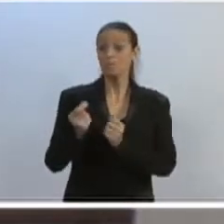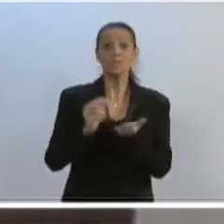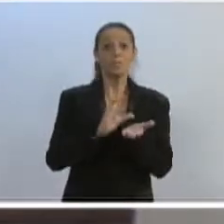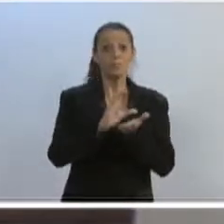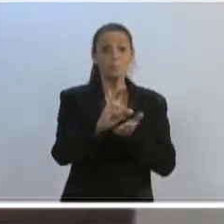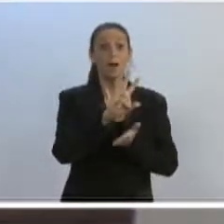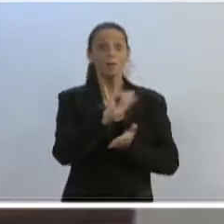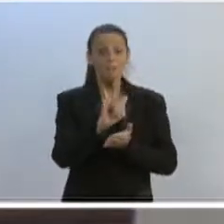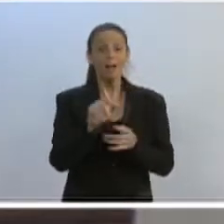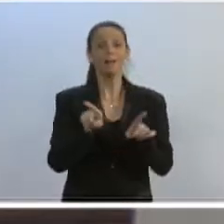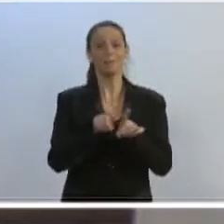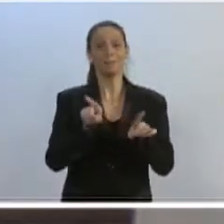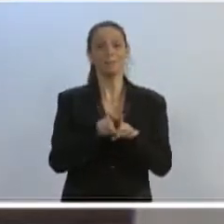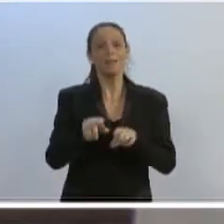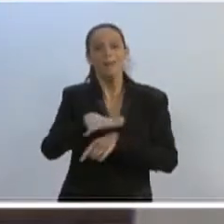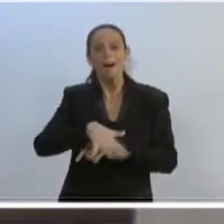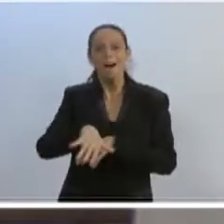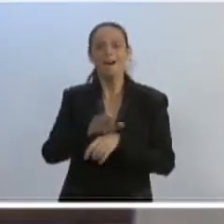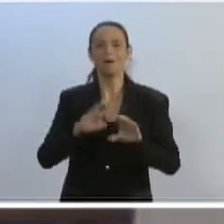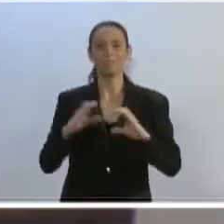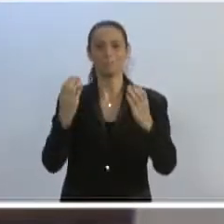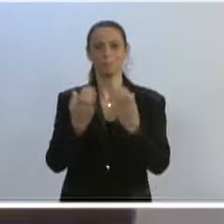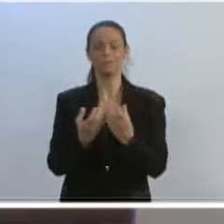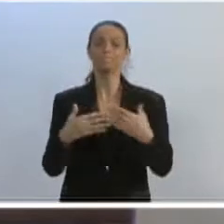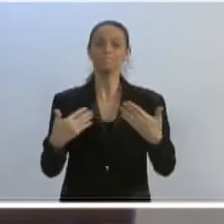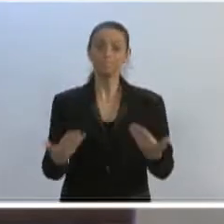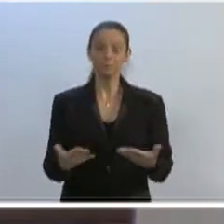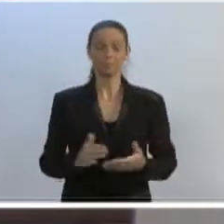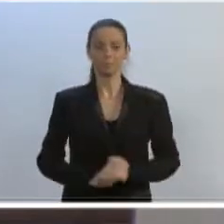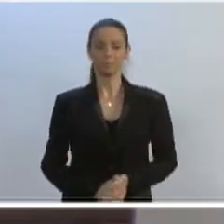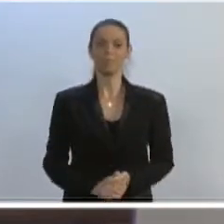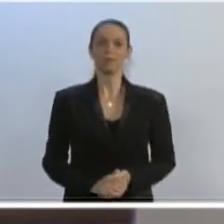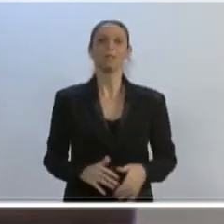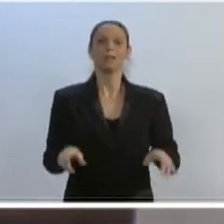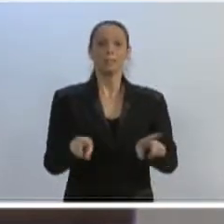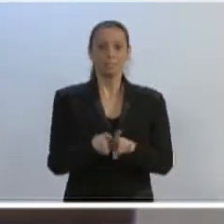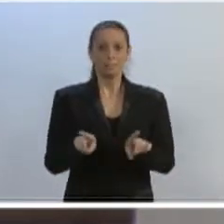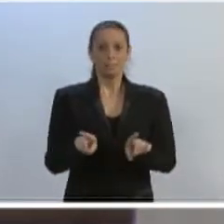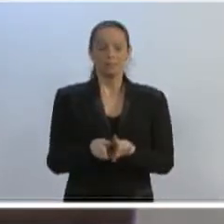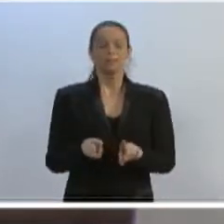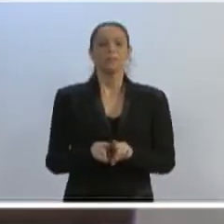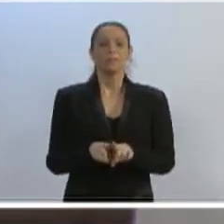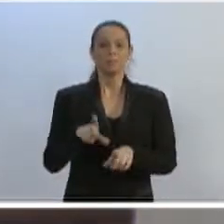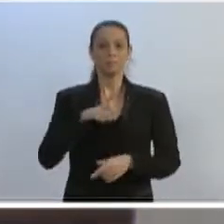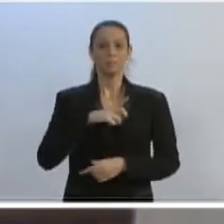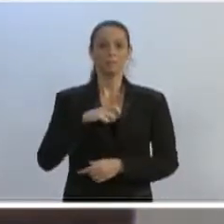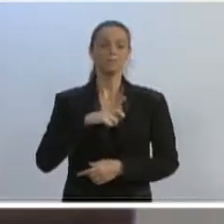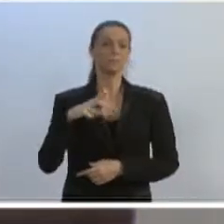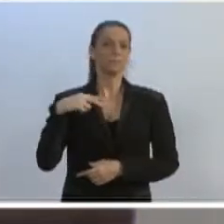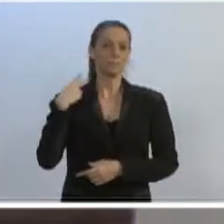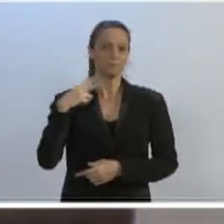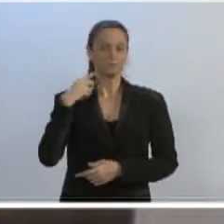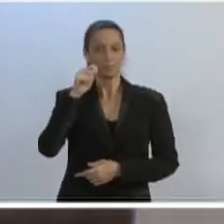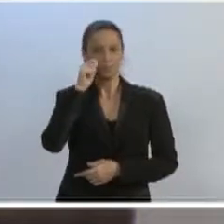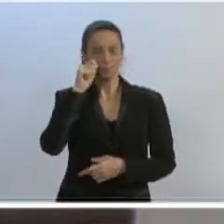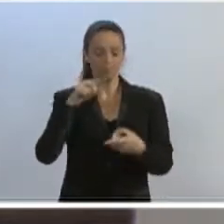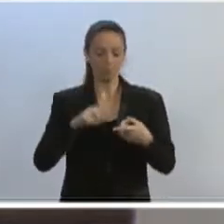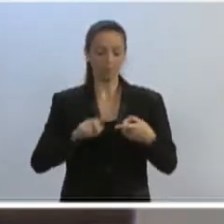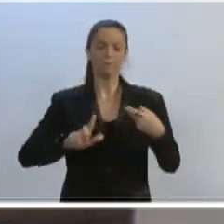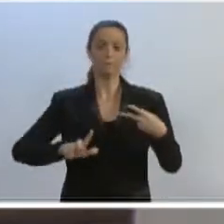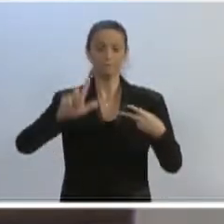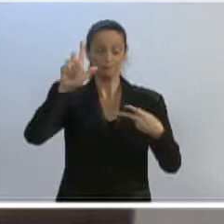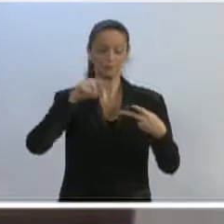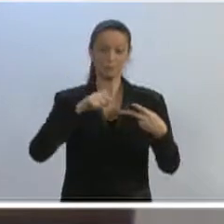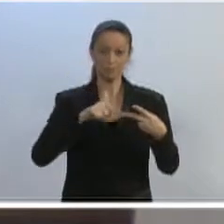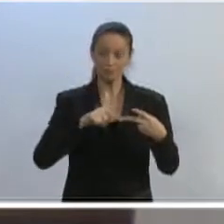própria comunidade na seqüência o presidente hoje estivemos em o vereador oliveira o vereador e nilso o